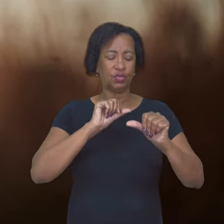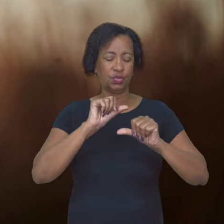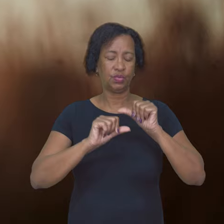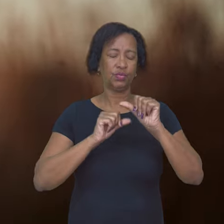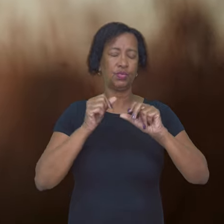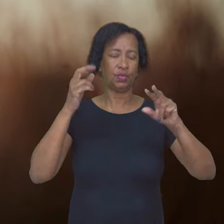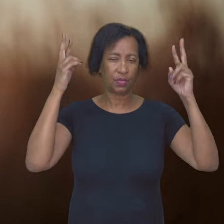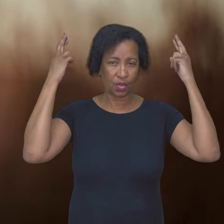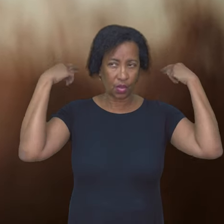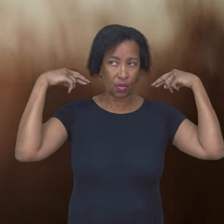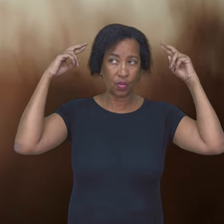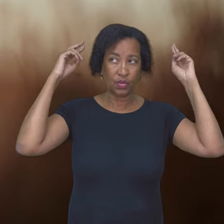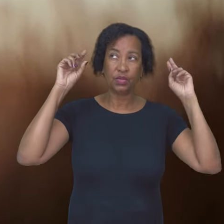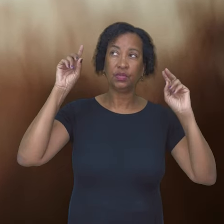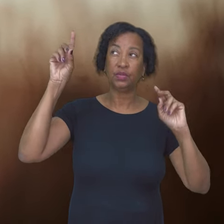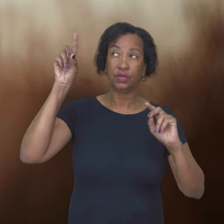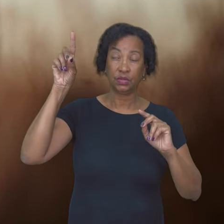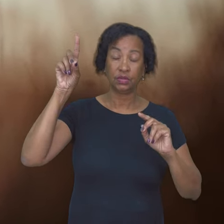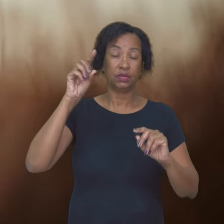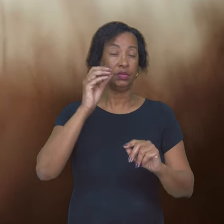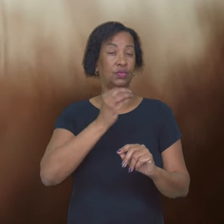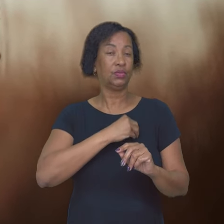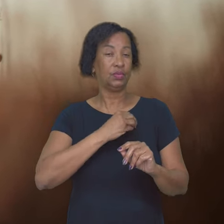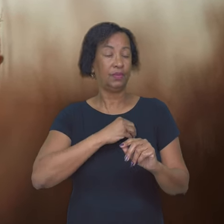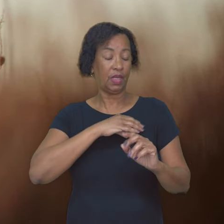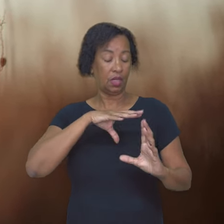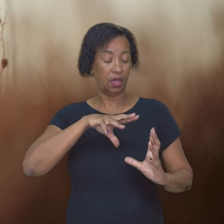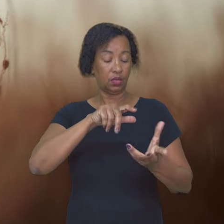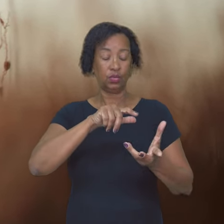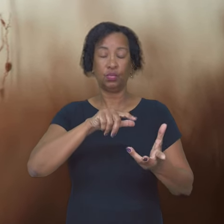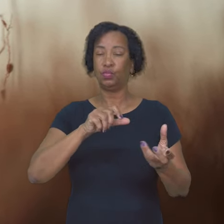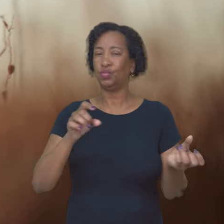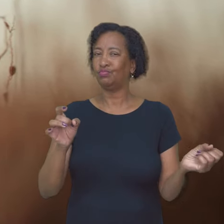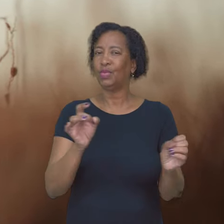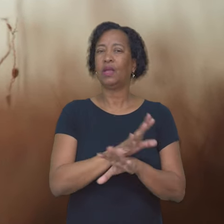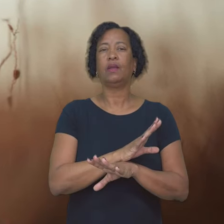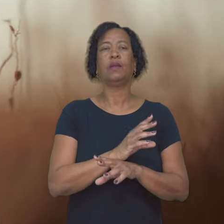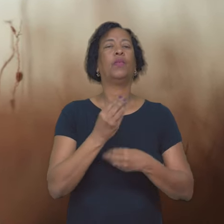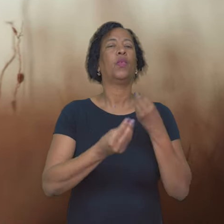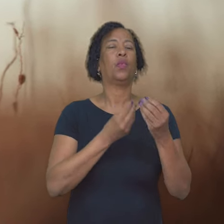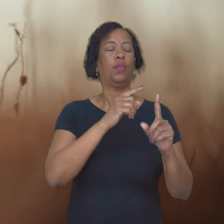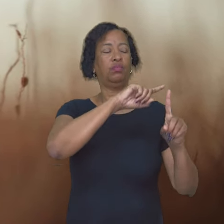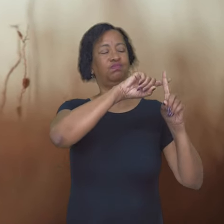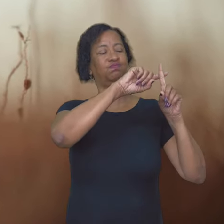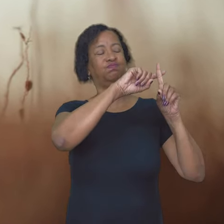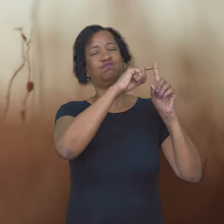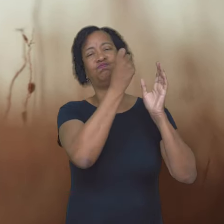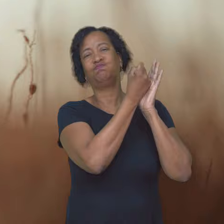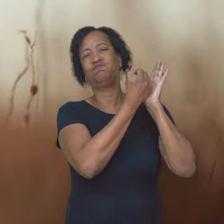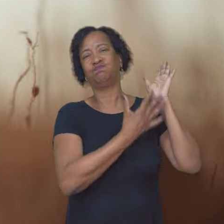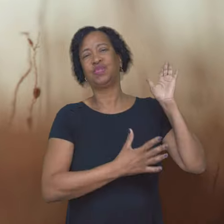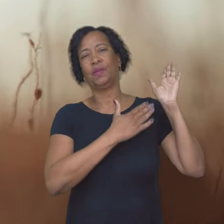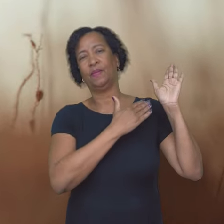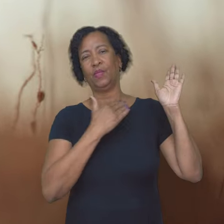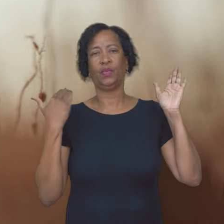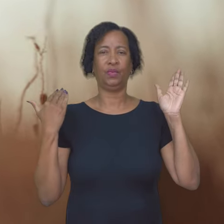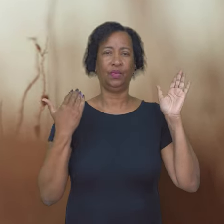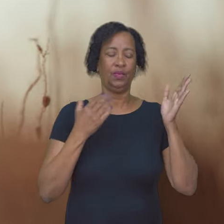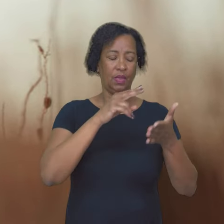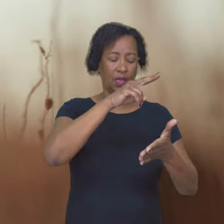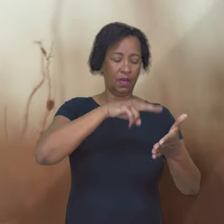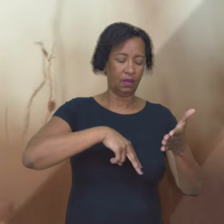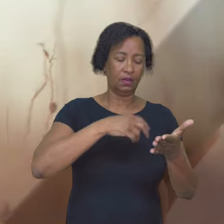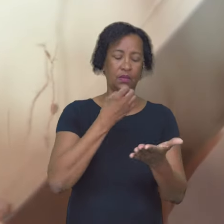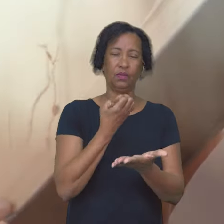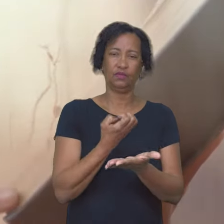solucionou o problema do pecado do mundo morrendo na cruz lendo os Evangelhos